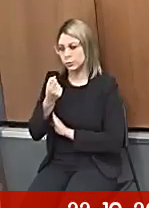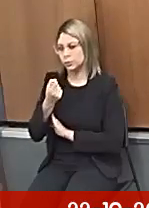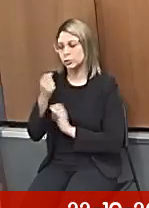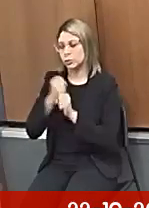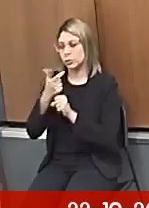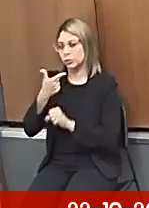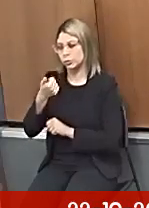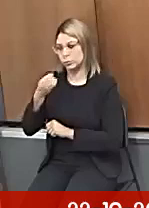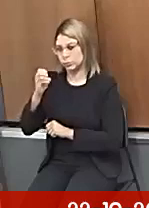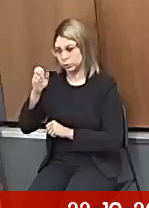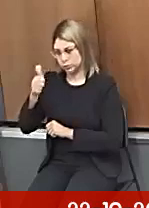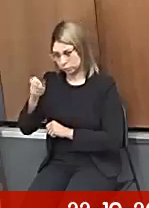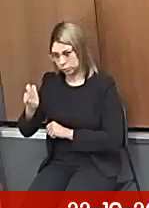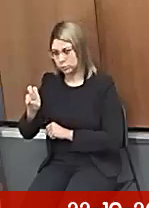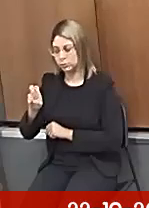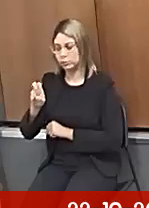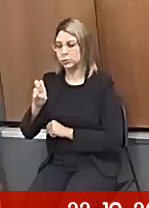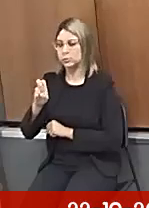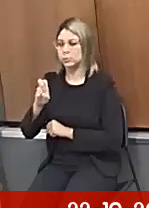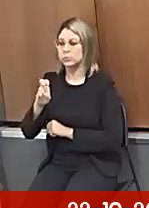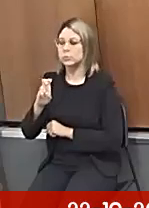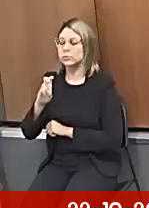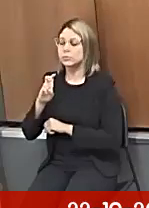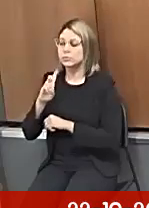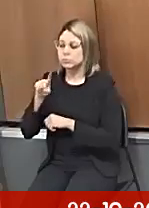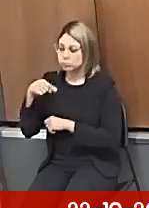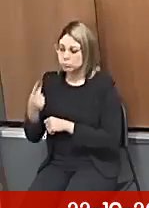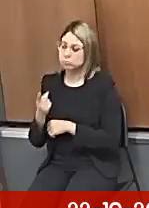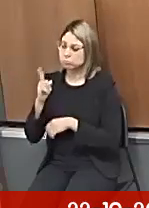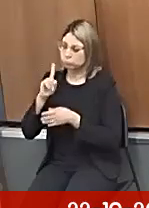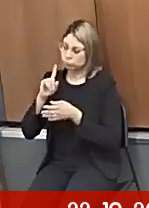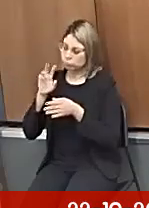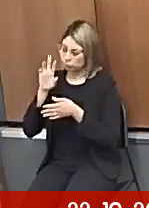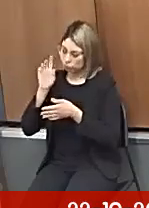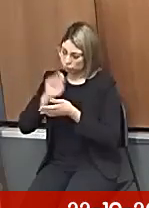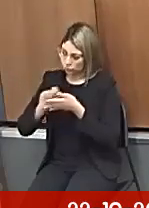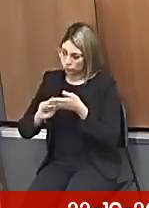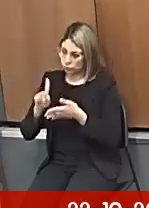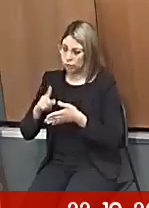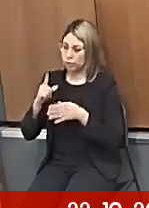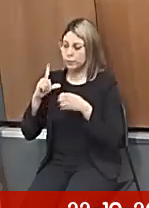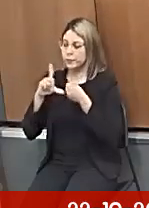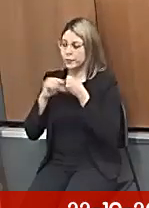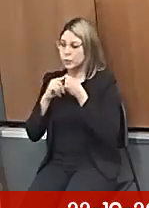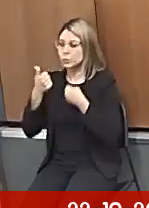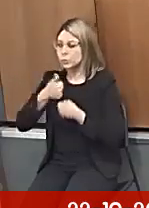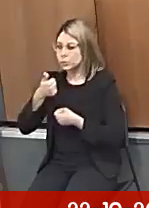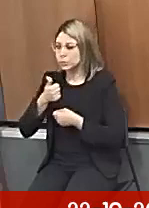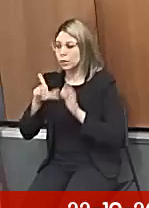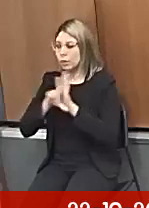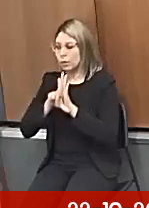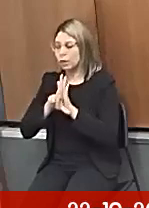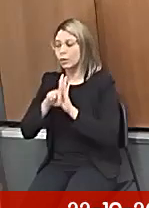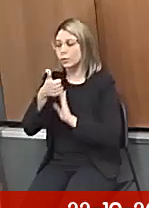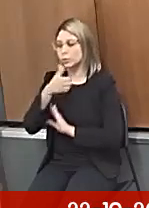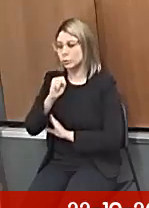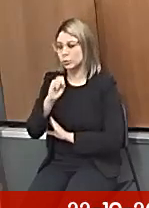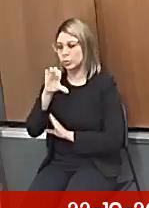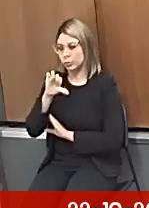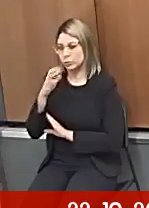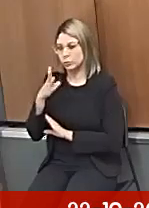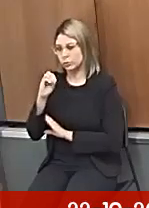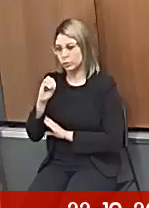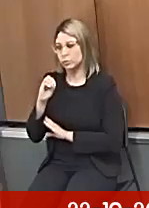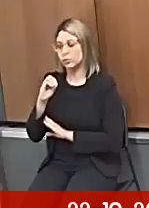3.120/2015, na forma do substitutivo a seguir redigido. Artigo 1º. O artigo 1º da Lei 18.940,